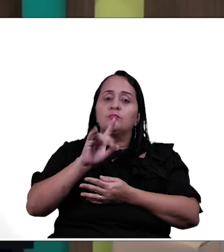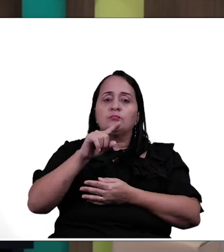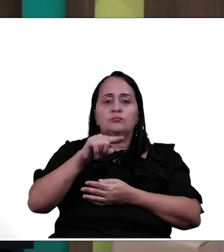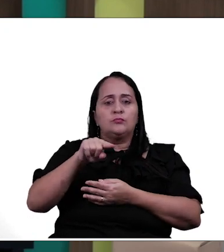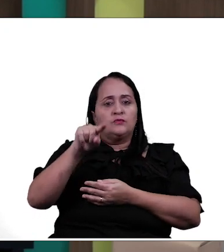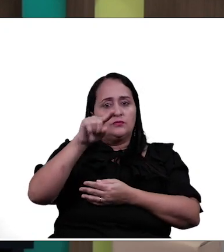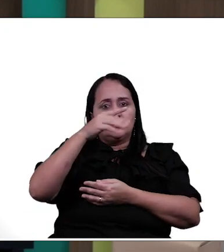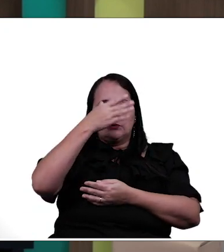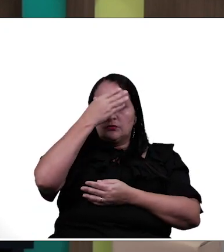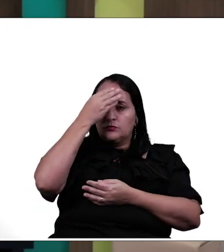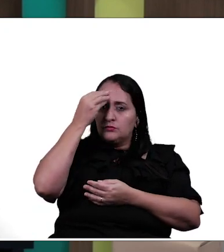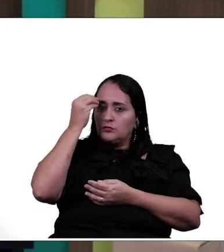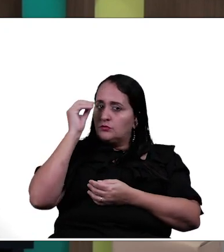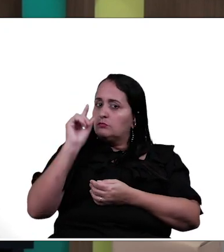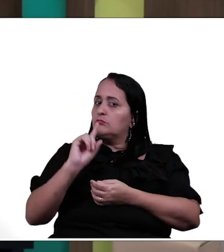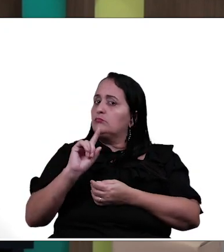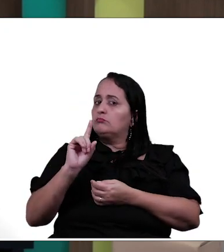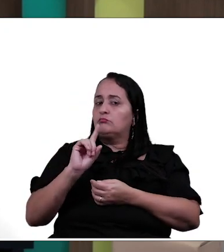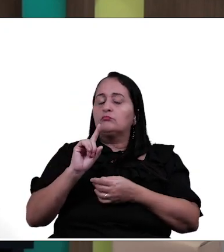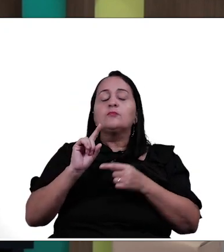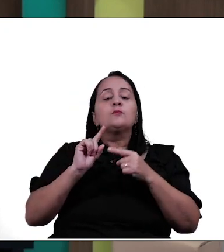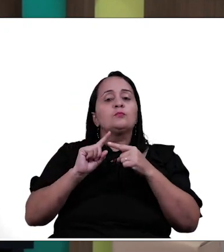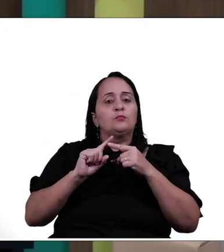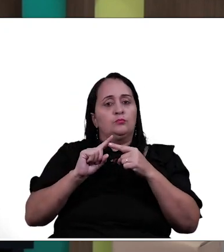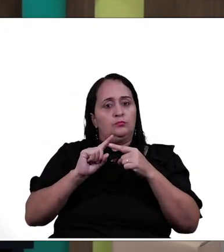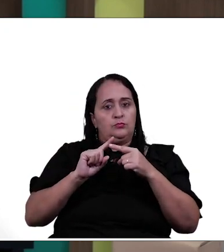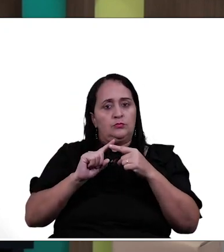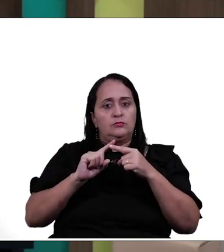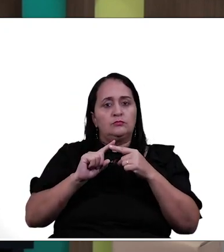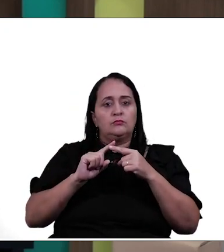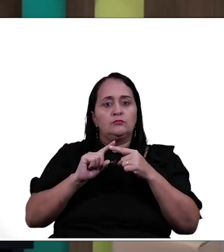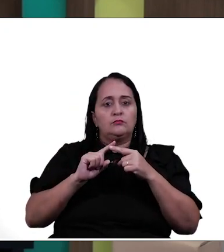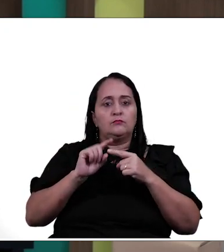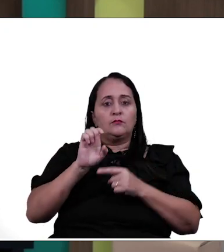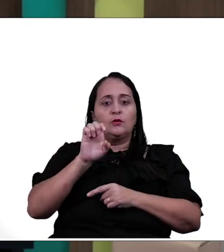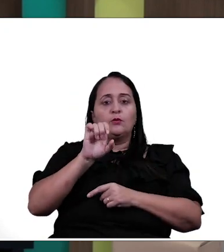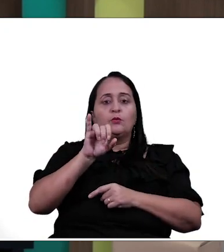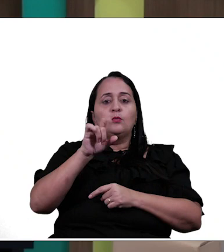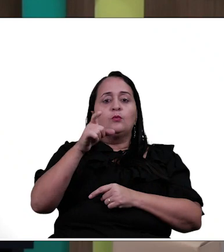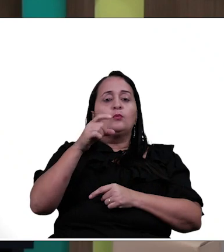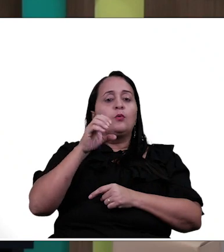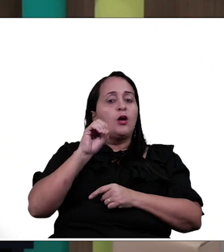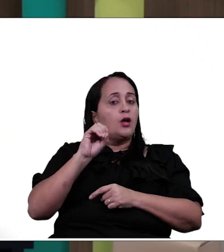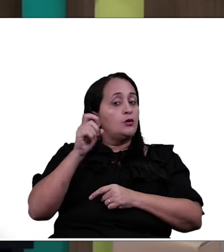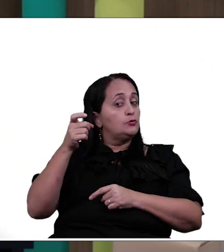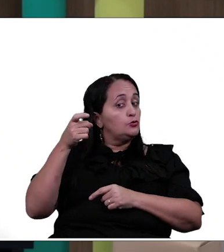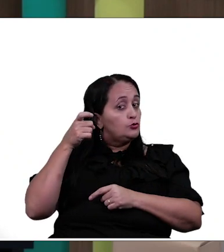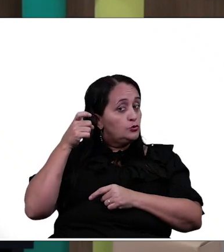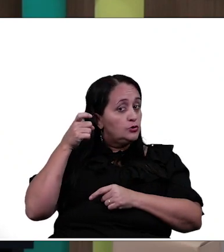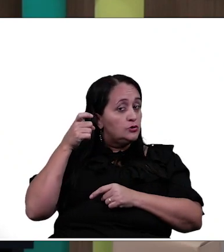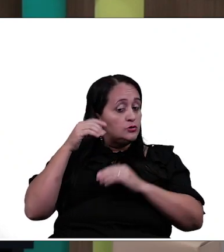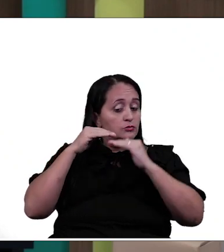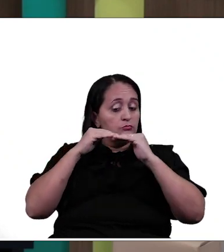do período. Quantos algarismos não pertencem ao período? Apenas um